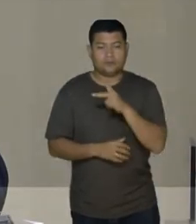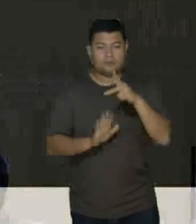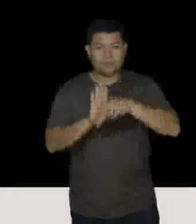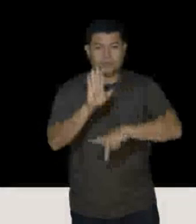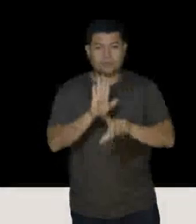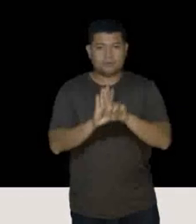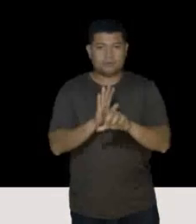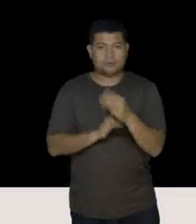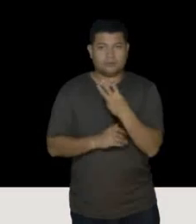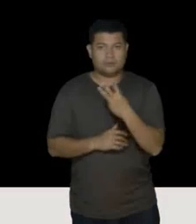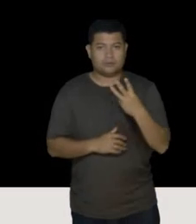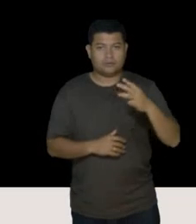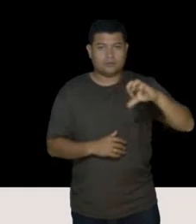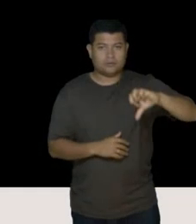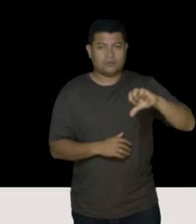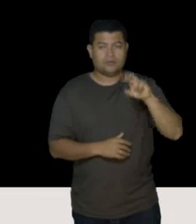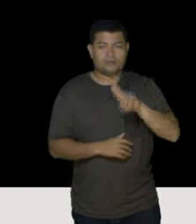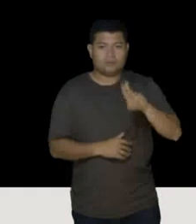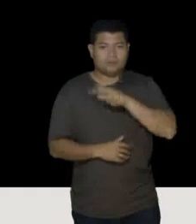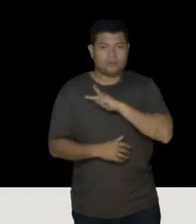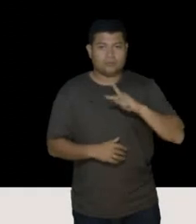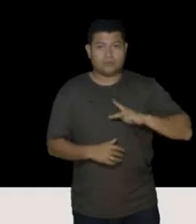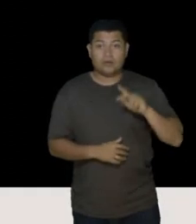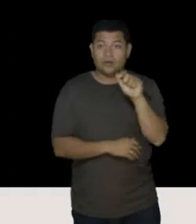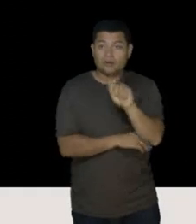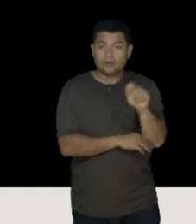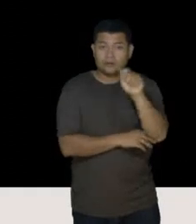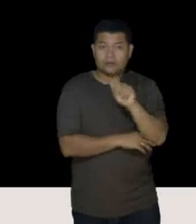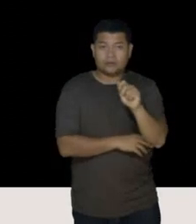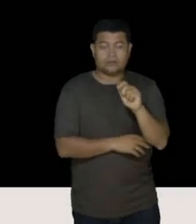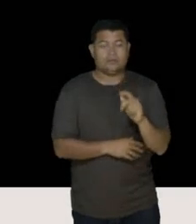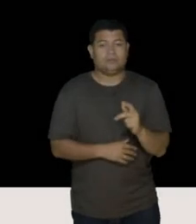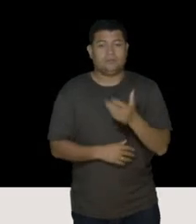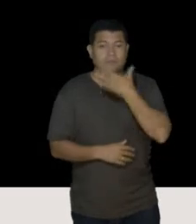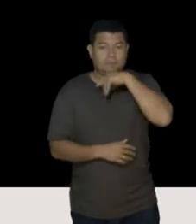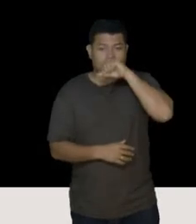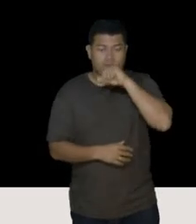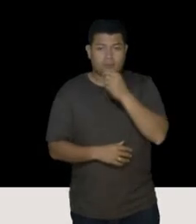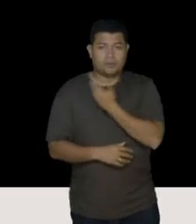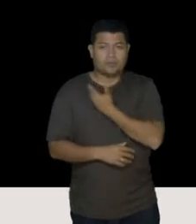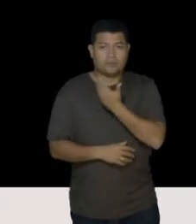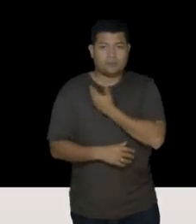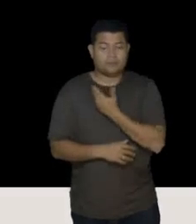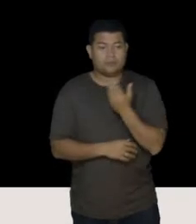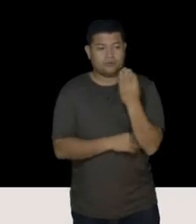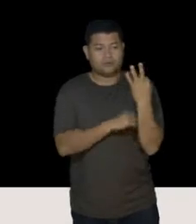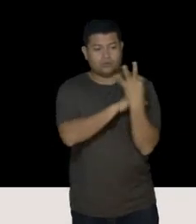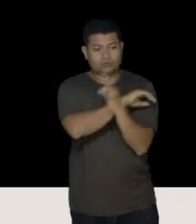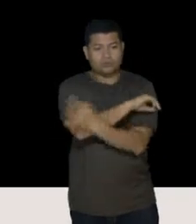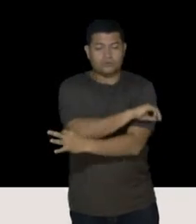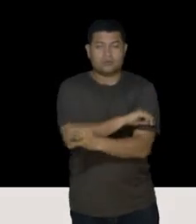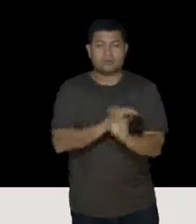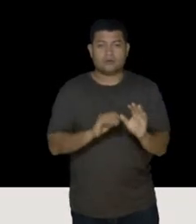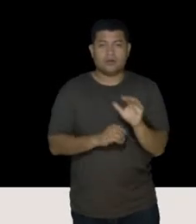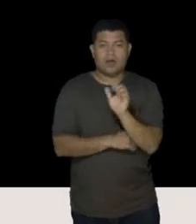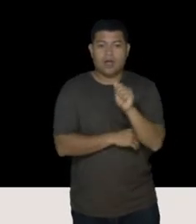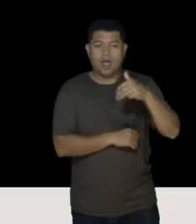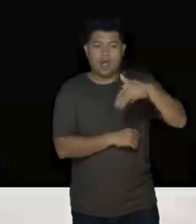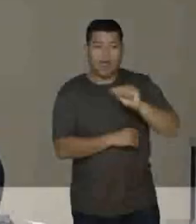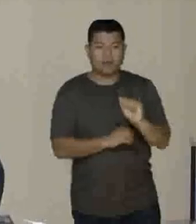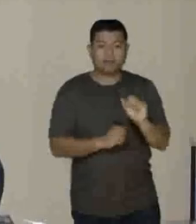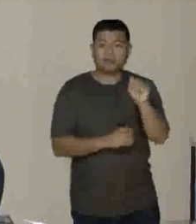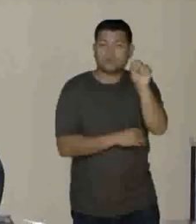declara a utilidade pública estadual da Associação de Pais e Amigos dos Autistas de Tubarão e Região Sul, a AMA Sul. Pareceres